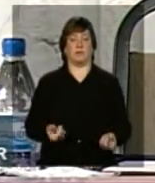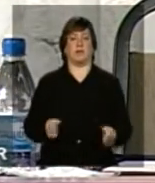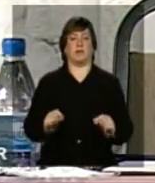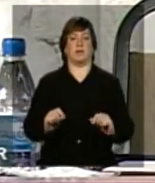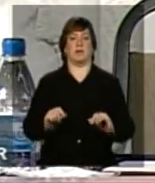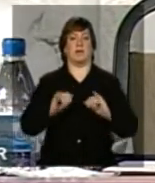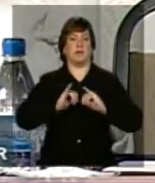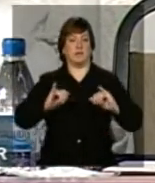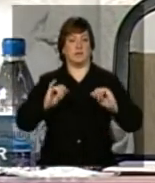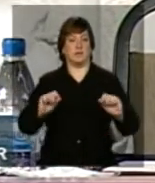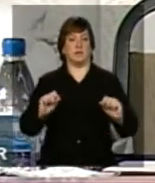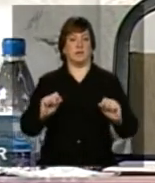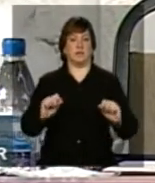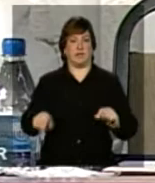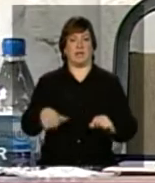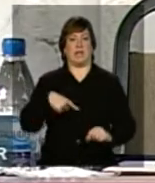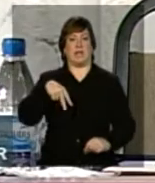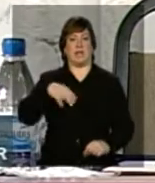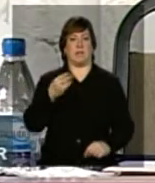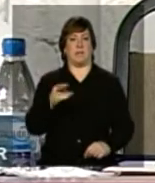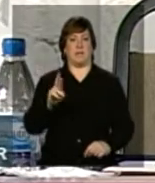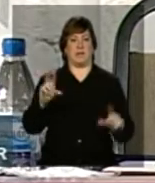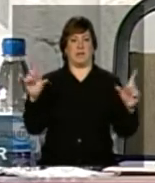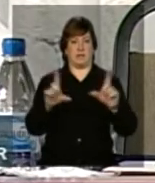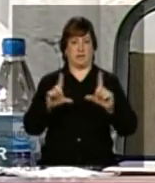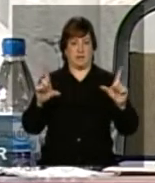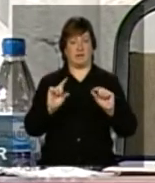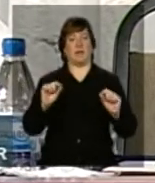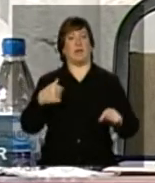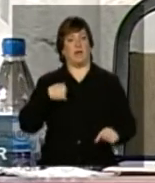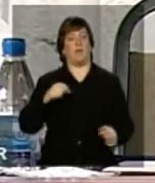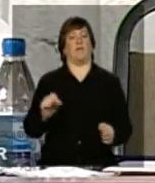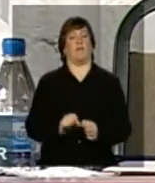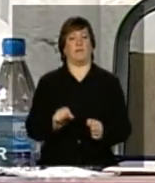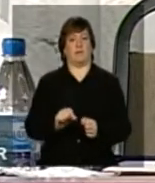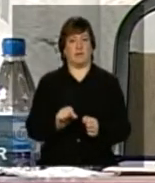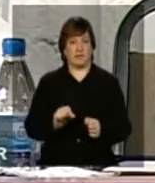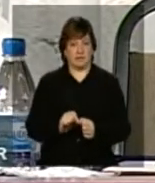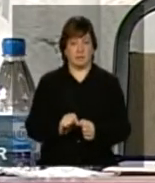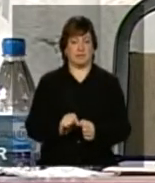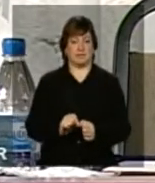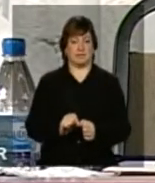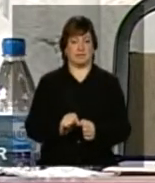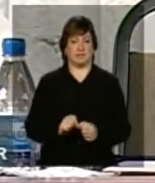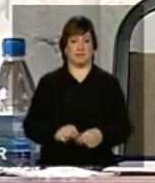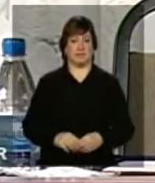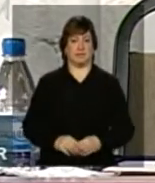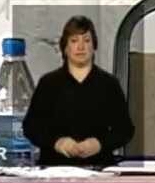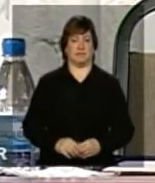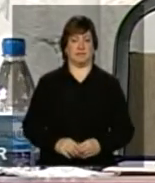transmissão da NBR, eu farei alguns